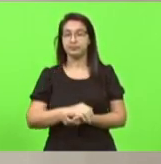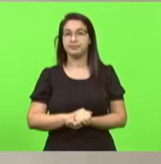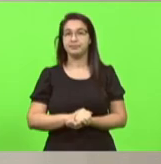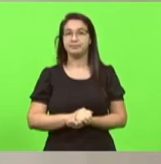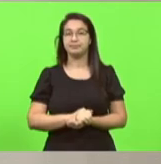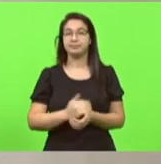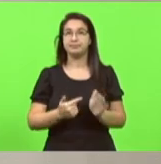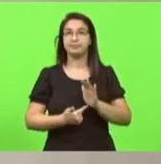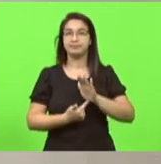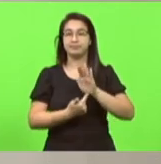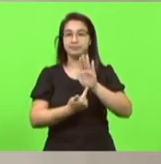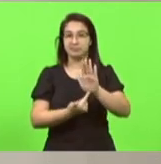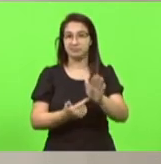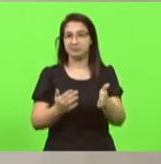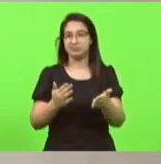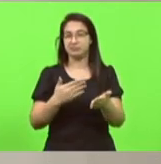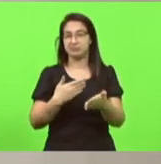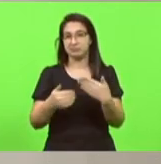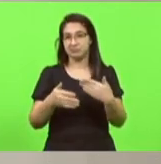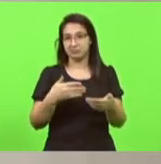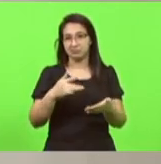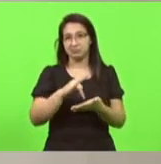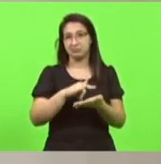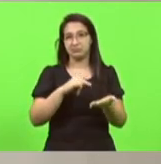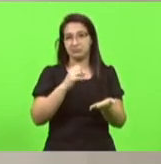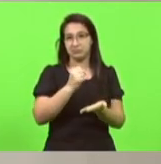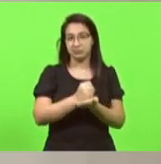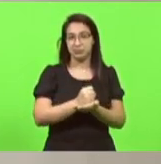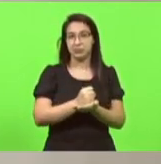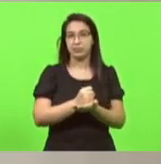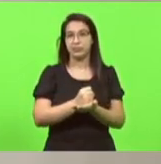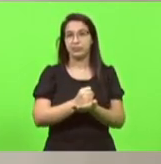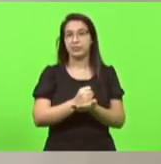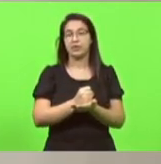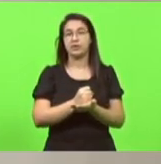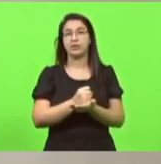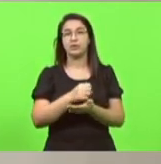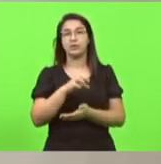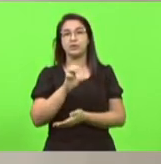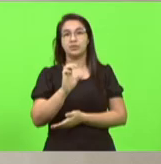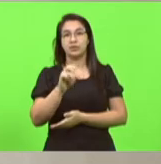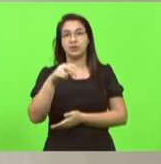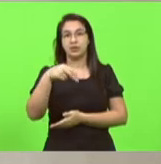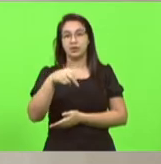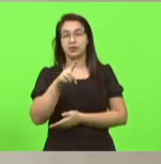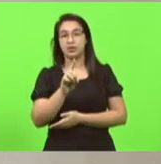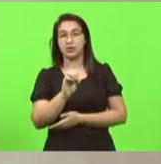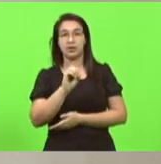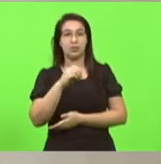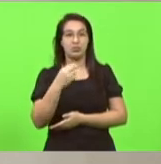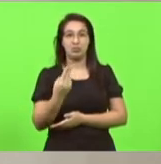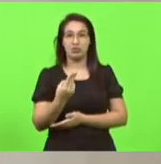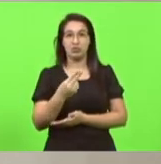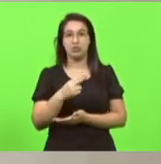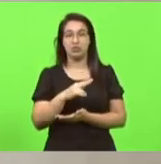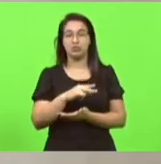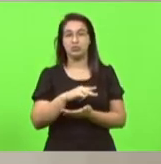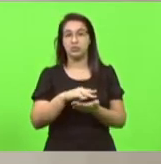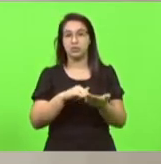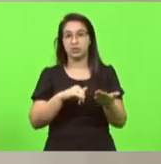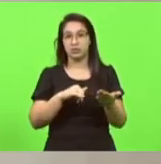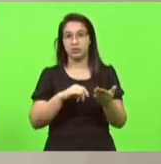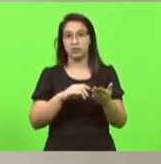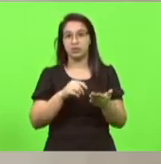apresentação de qualquer certidão negativa de débito, CNDs, ou certidões positivas